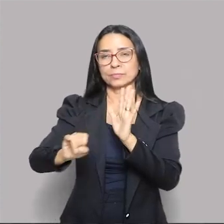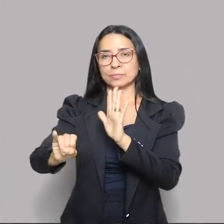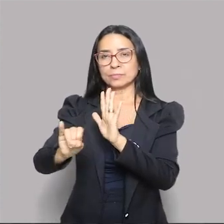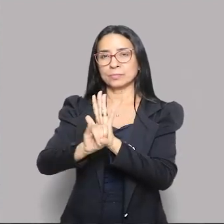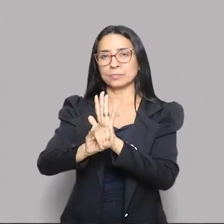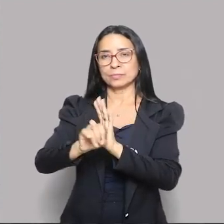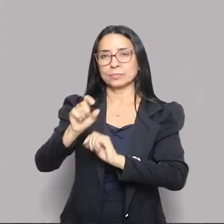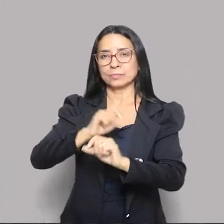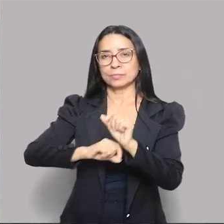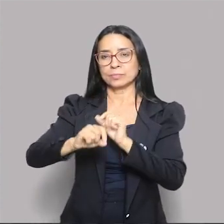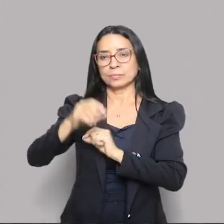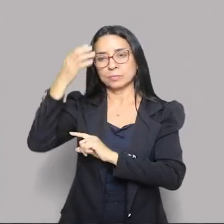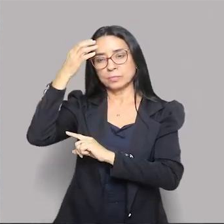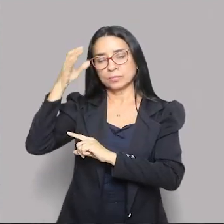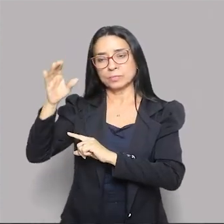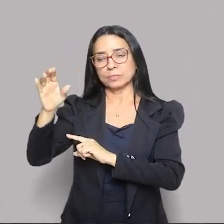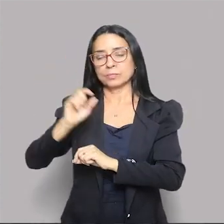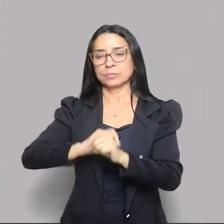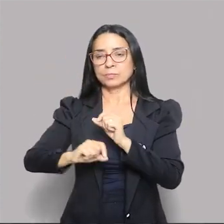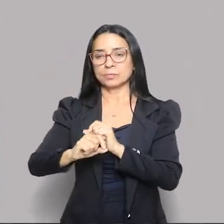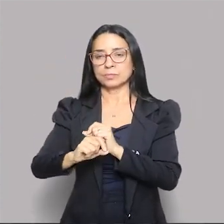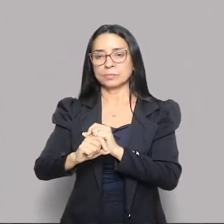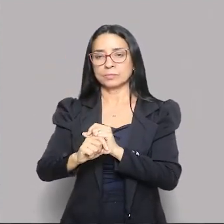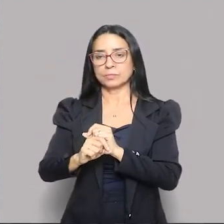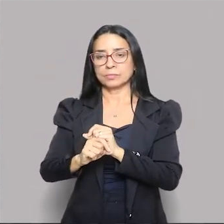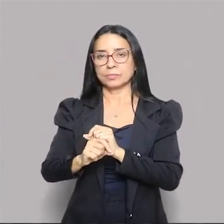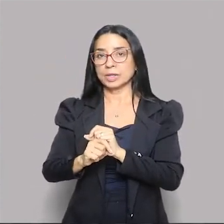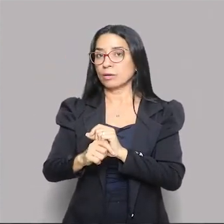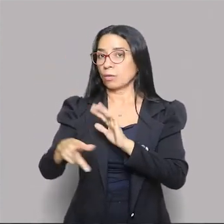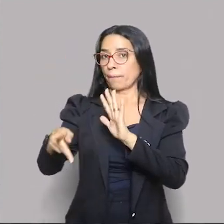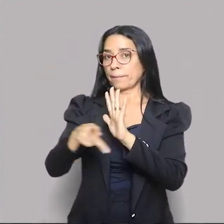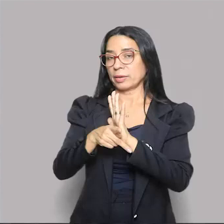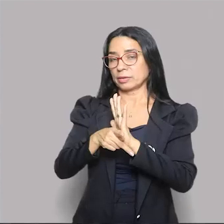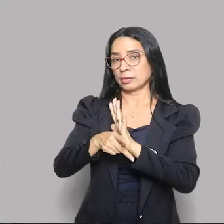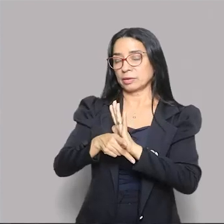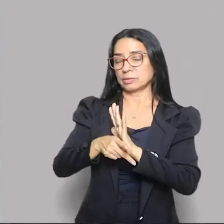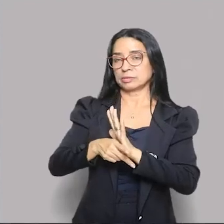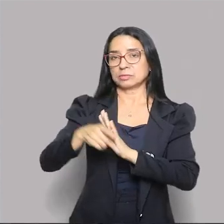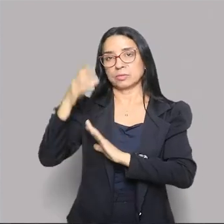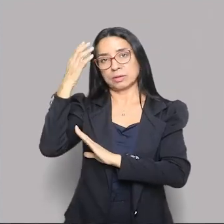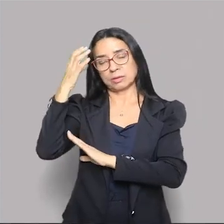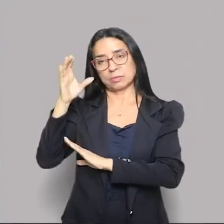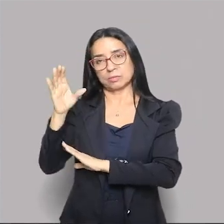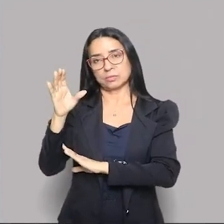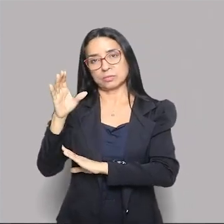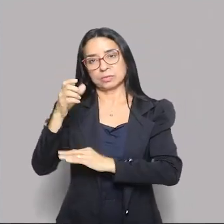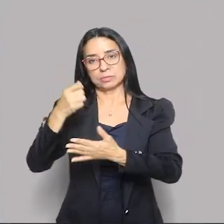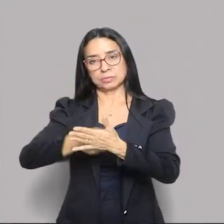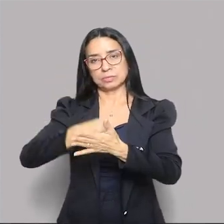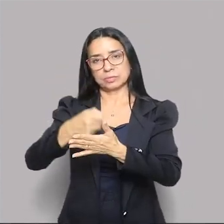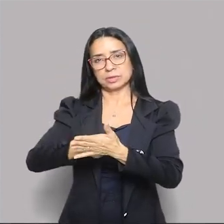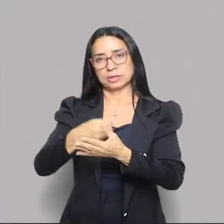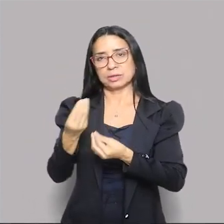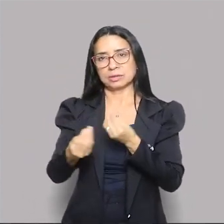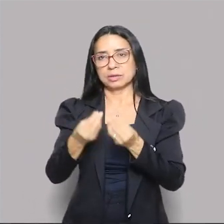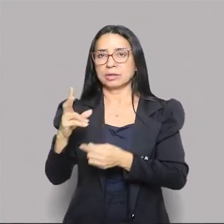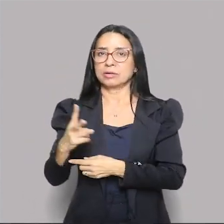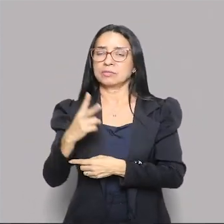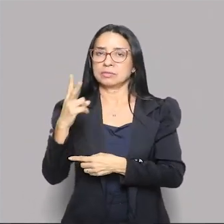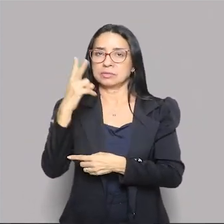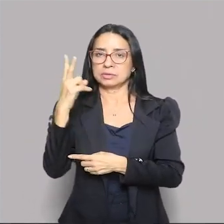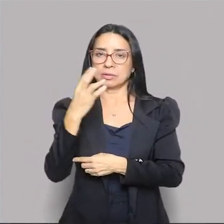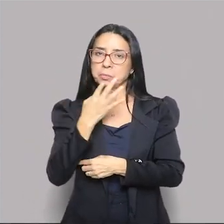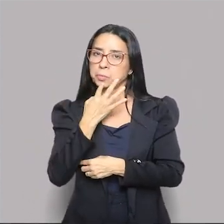que significa essa inapropriação cultural? Eu não me sinto pertencente e aí eu não sou obrigado, de jeito nenhum, a valorizar. Eu